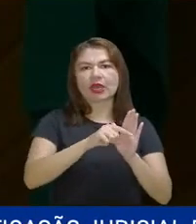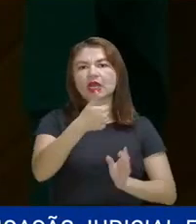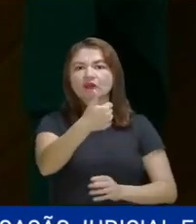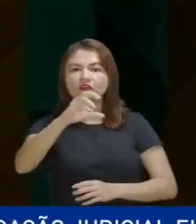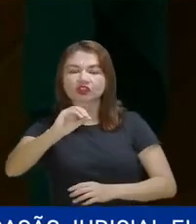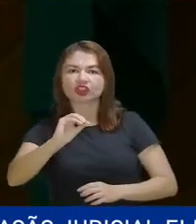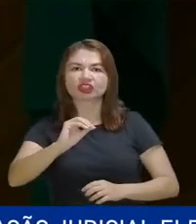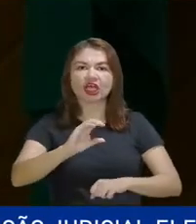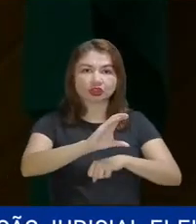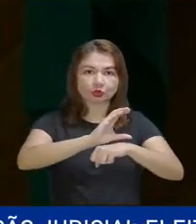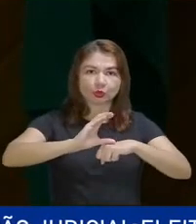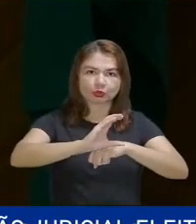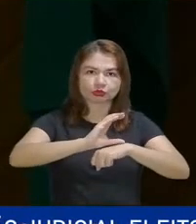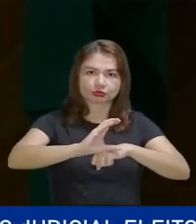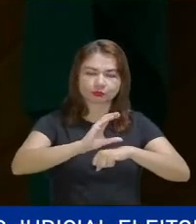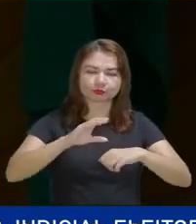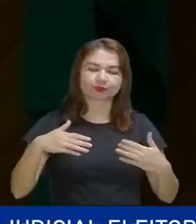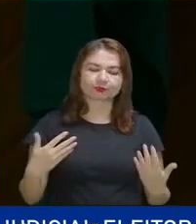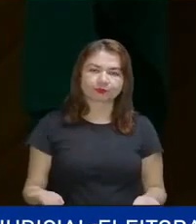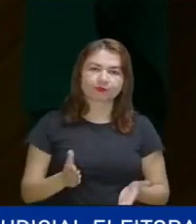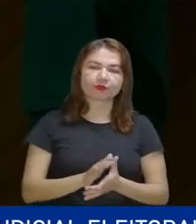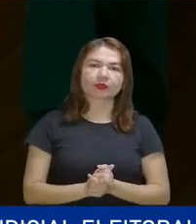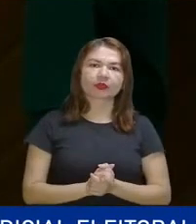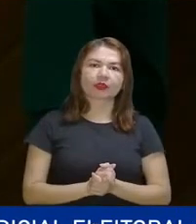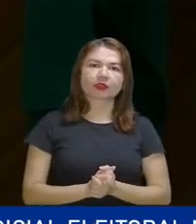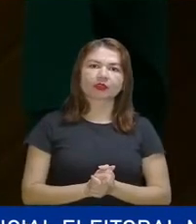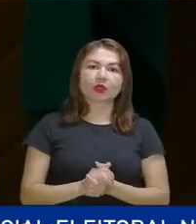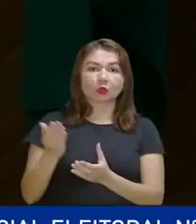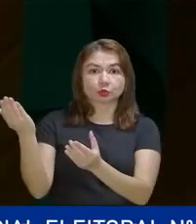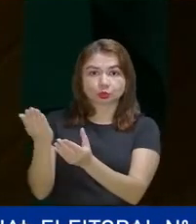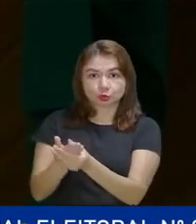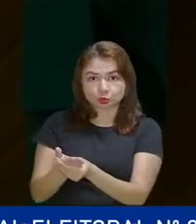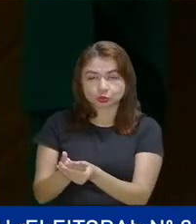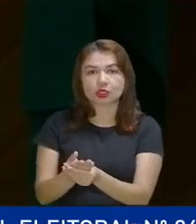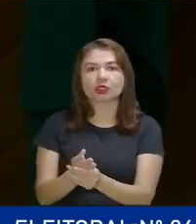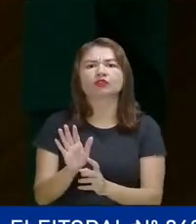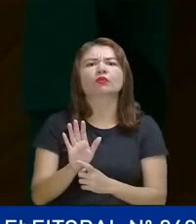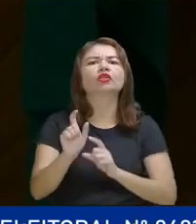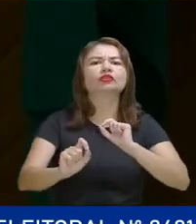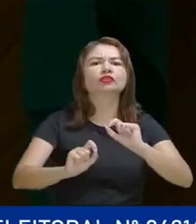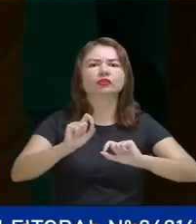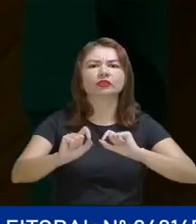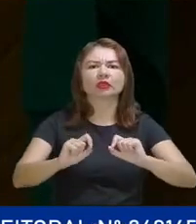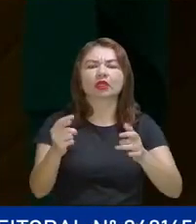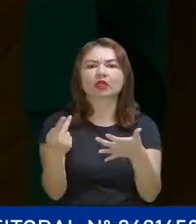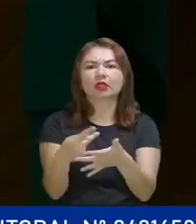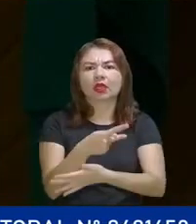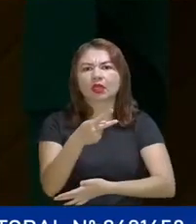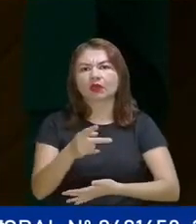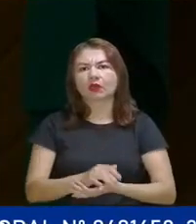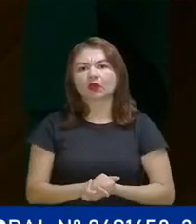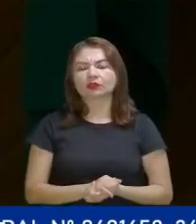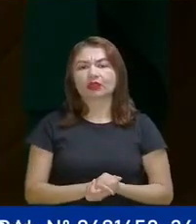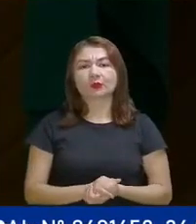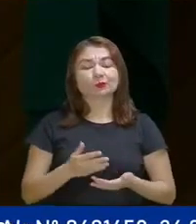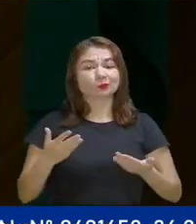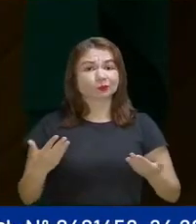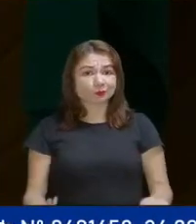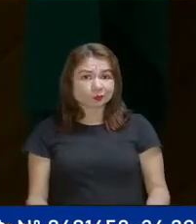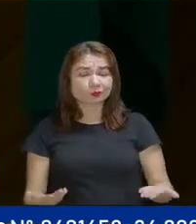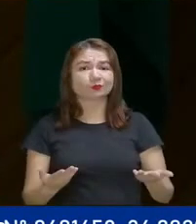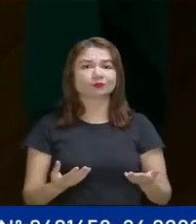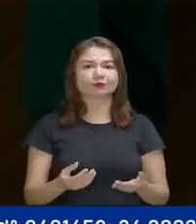Constituição Federal. No caso dos autos, tem-se que a ação eleitoral foi ajuizada, de fato, de forma precária,